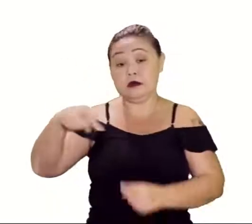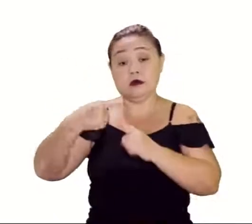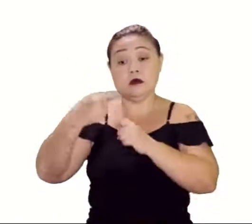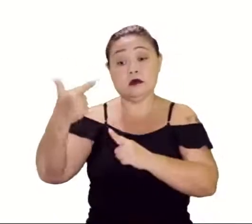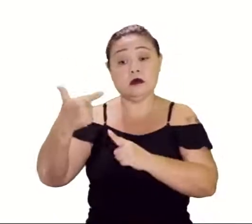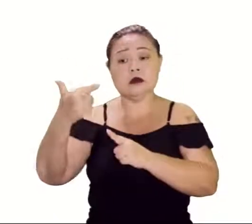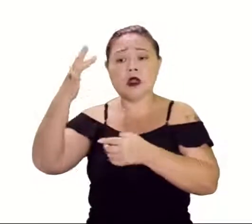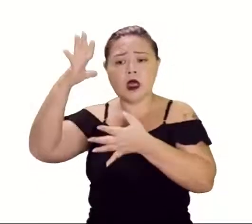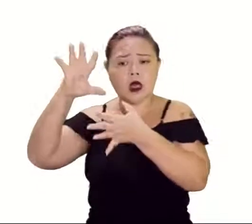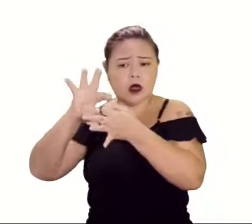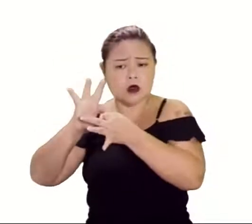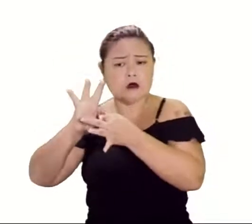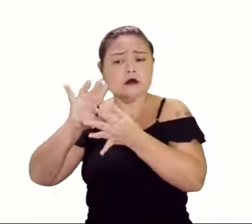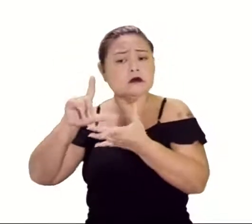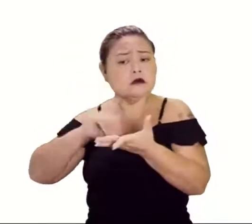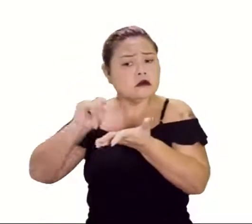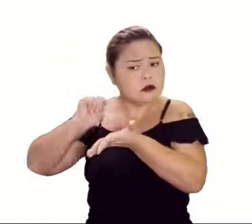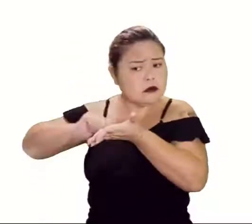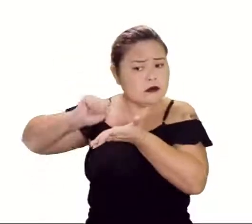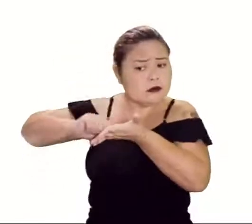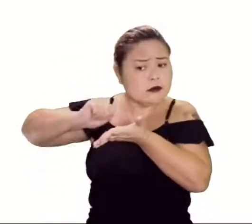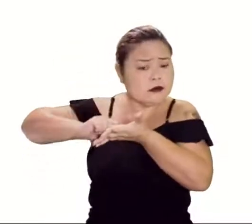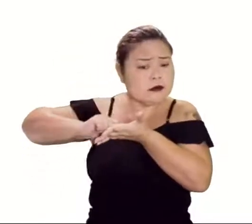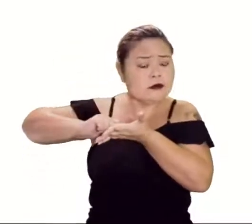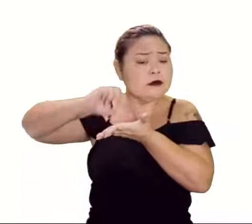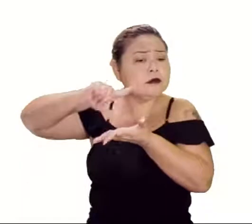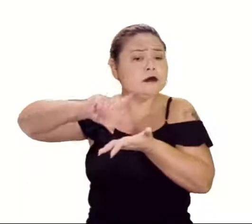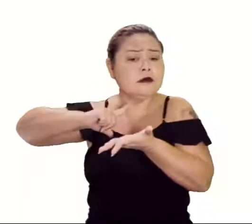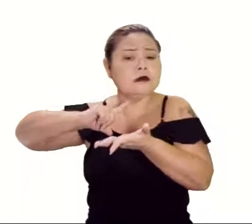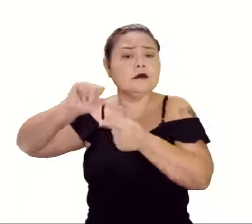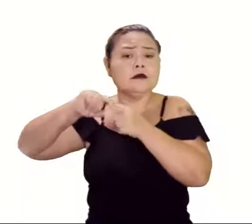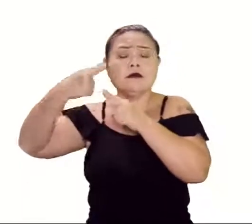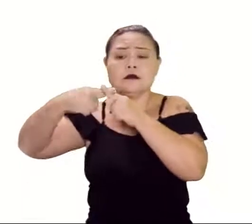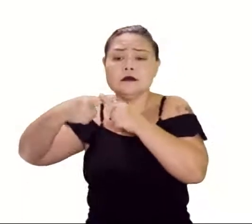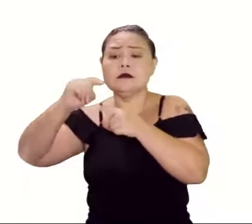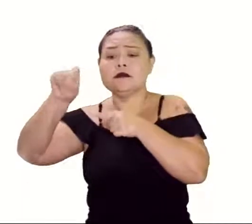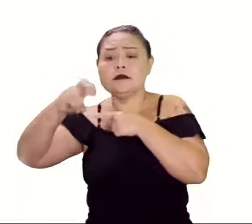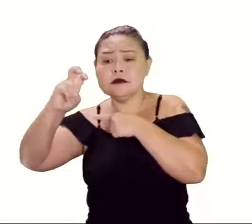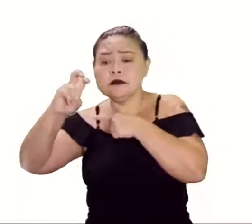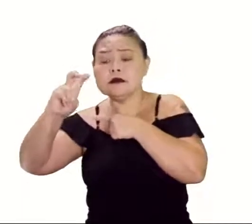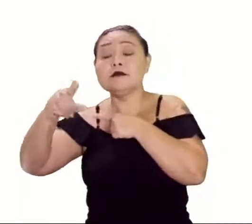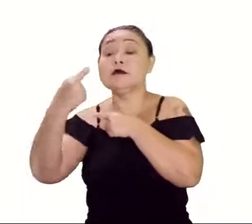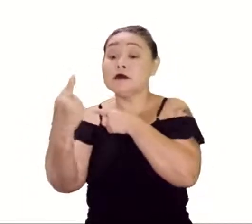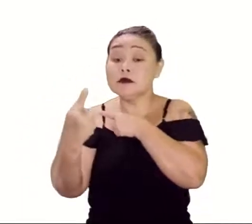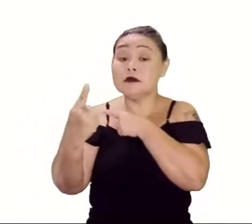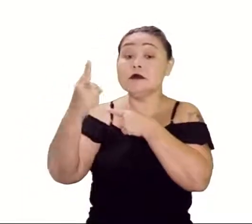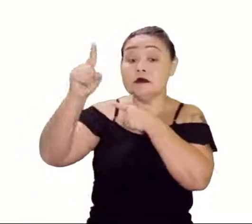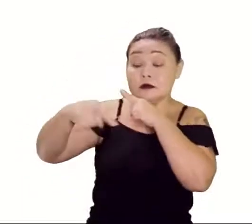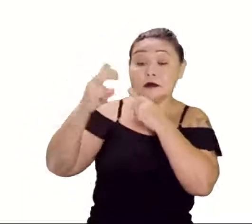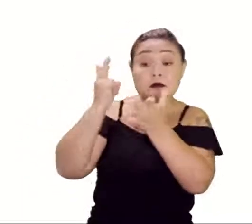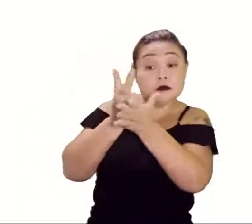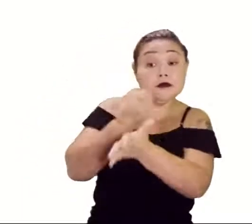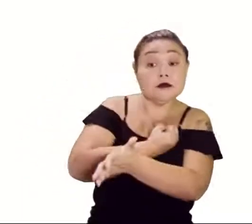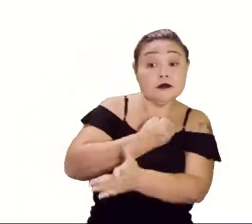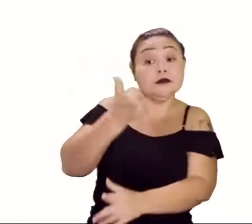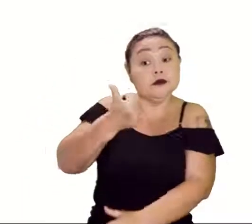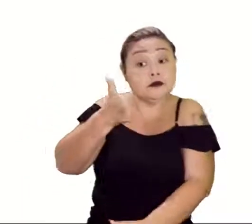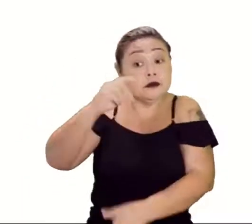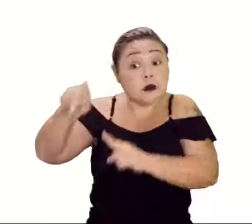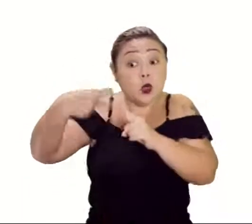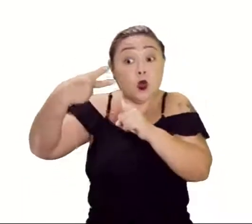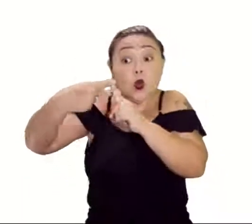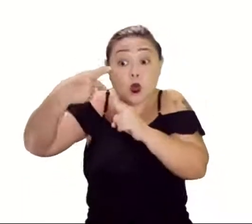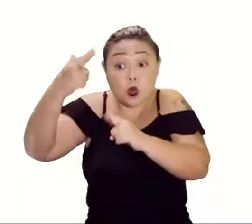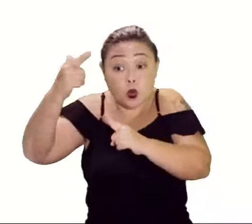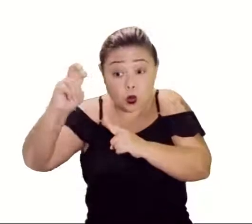Essas lógicas aí você tem que ir anotando. Se eu peguei o número e multipliquei por 5, deu 1. Se eu pegar esse mesmo número e multiplicar pelo